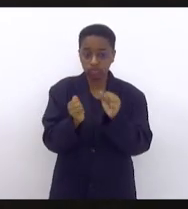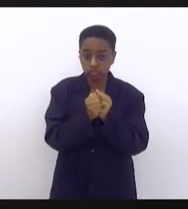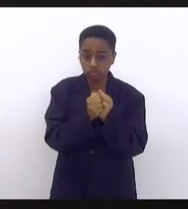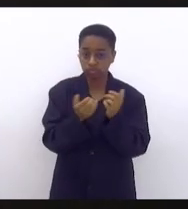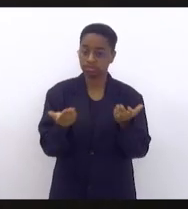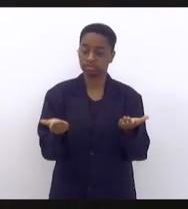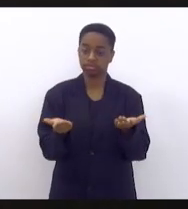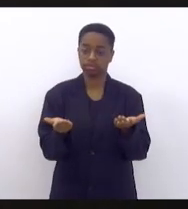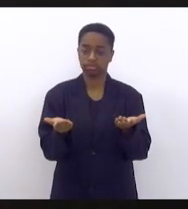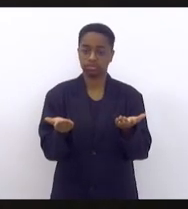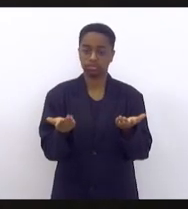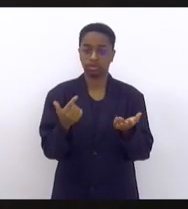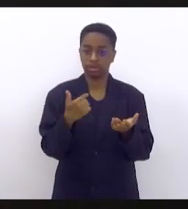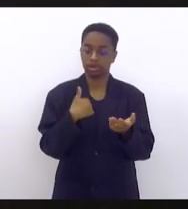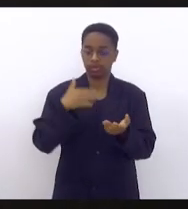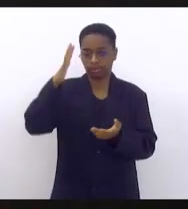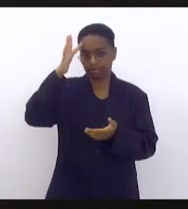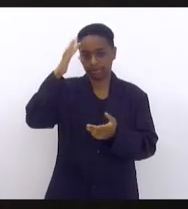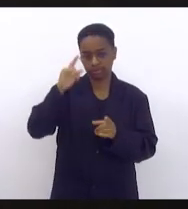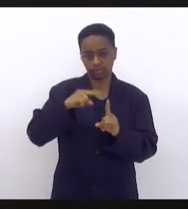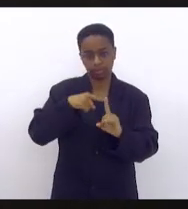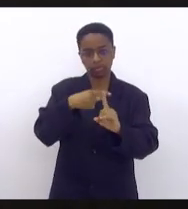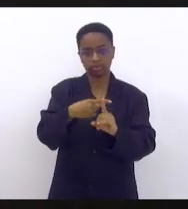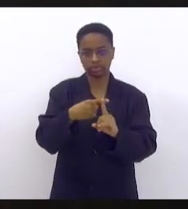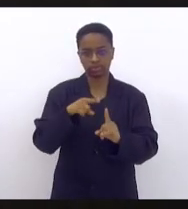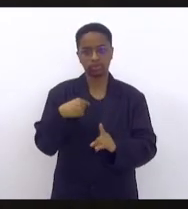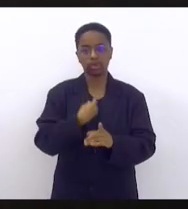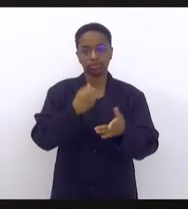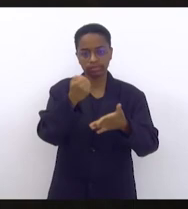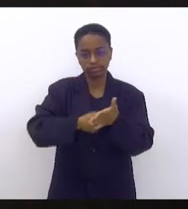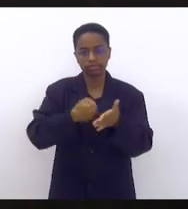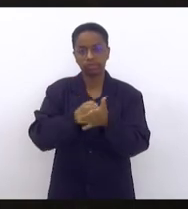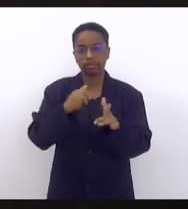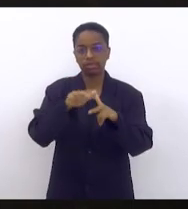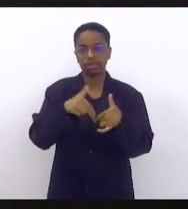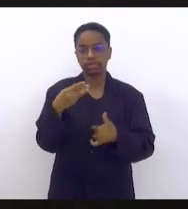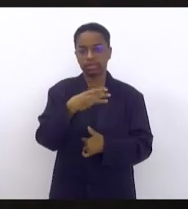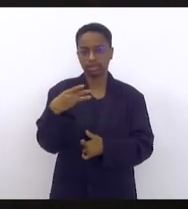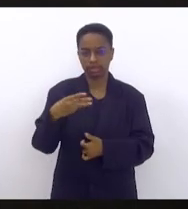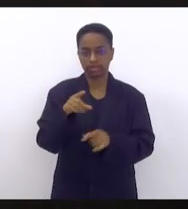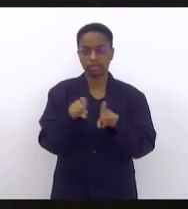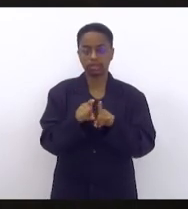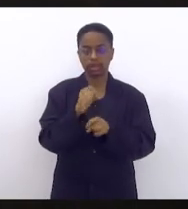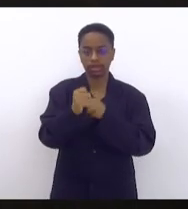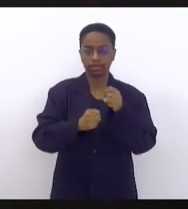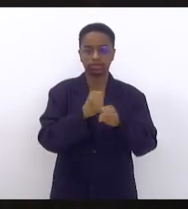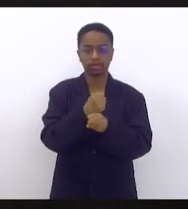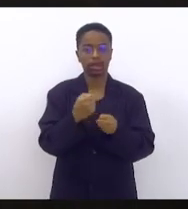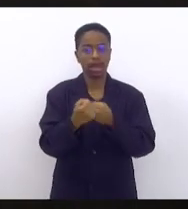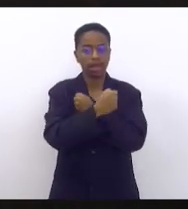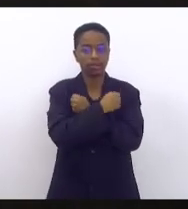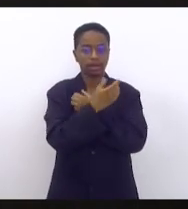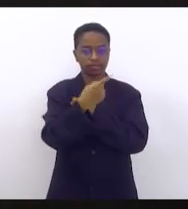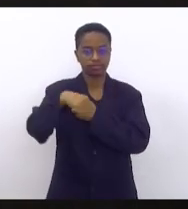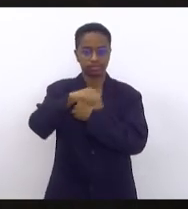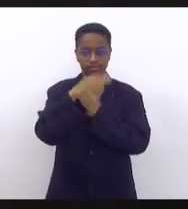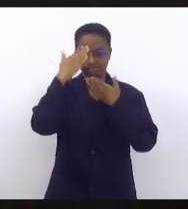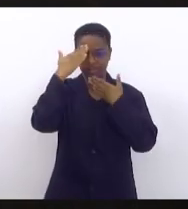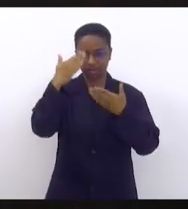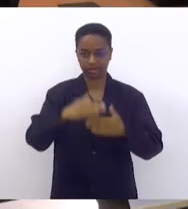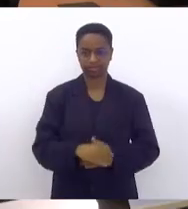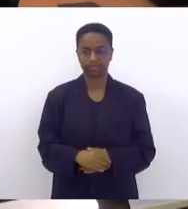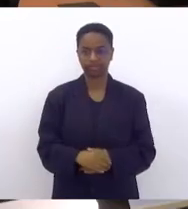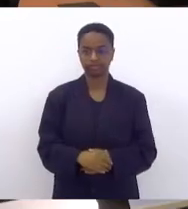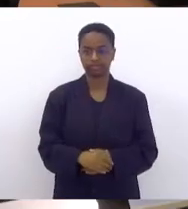Né? E eu estou otimista. Nós vamos brigar por esse 33 e vamos brigar no ano que vem também. Gente, um abraço para todos, fique com Deus. Obrigada, aí. Deputado.